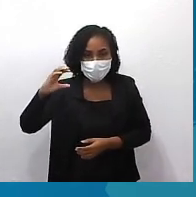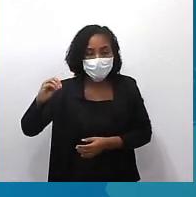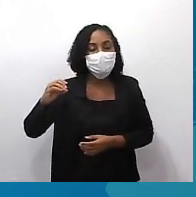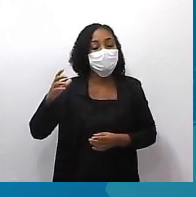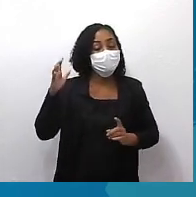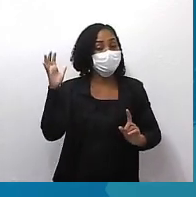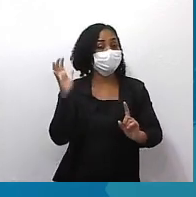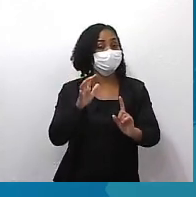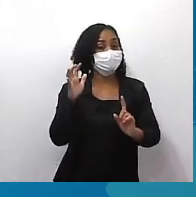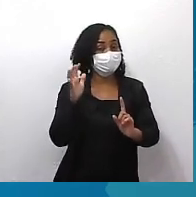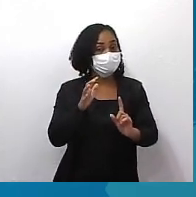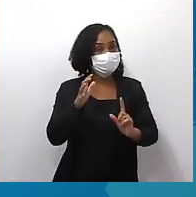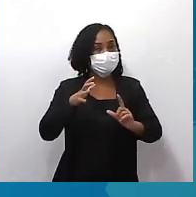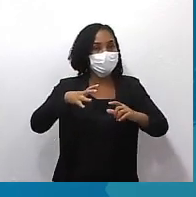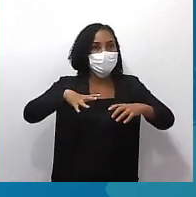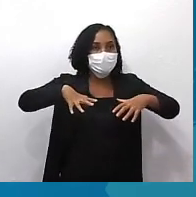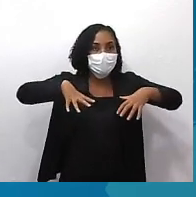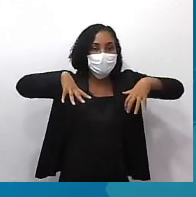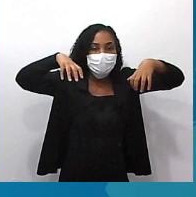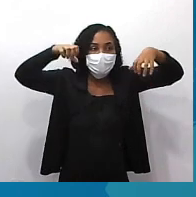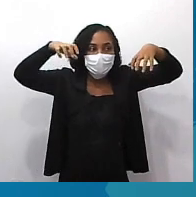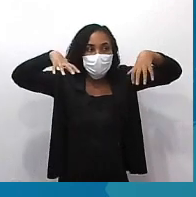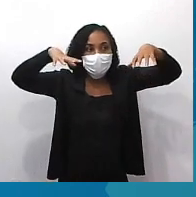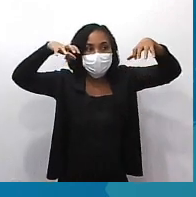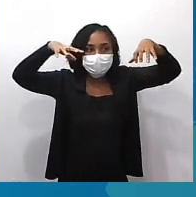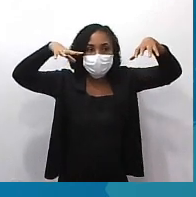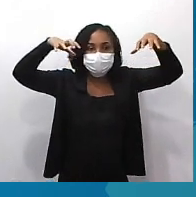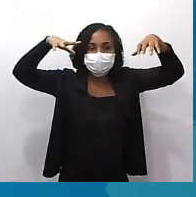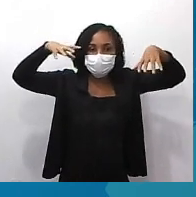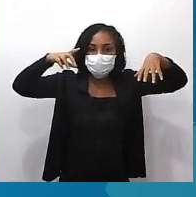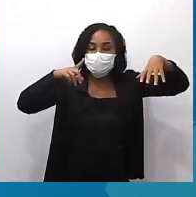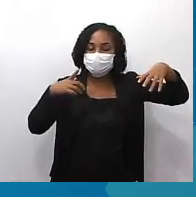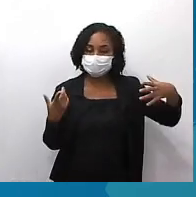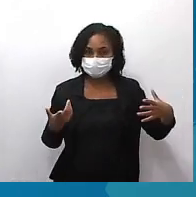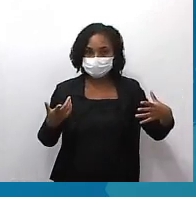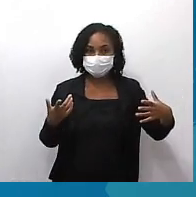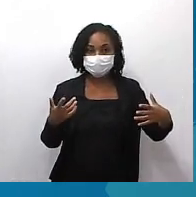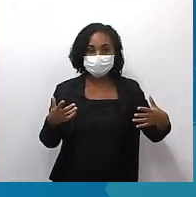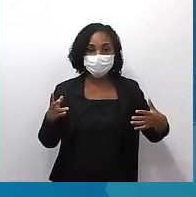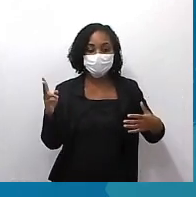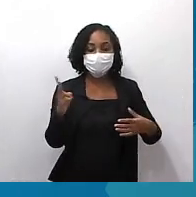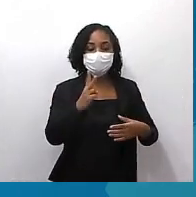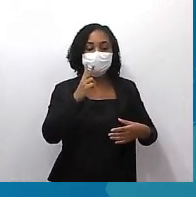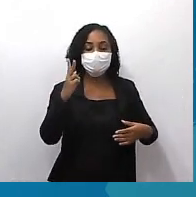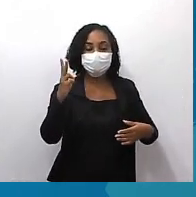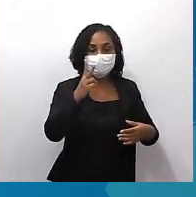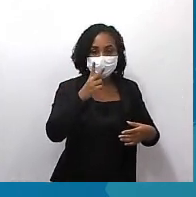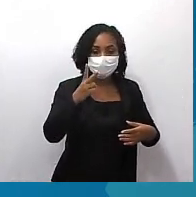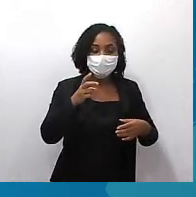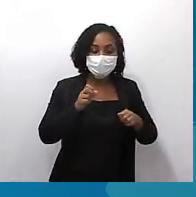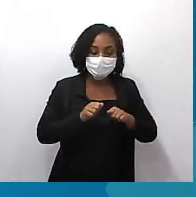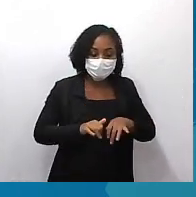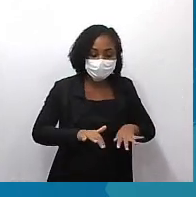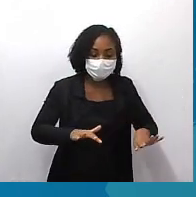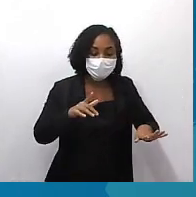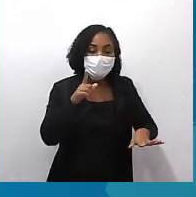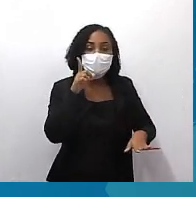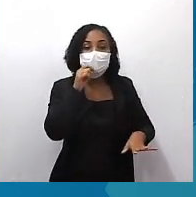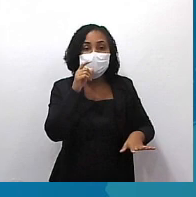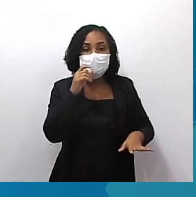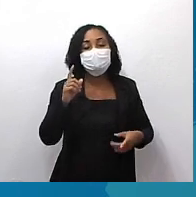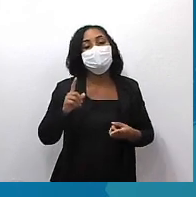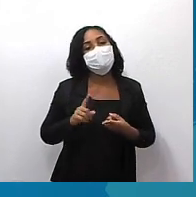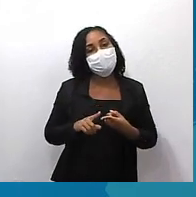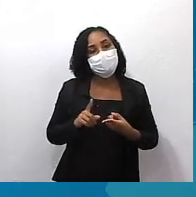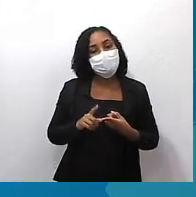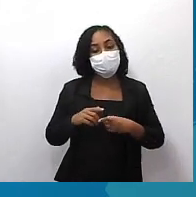na umidade do ar, vai interferir no processo de irrigação daquela região, o que vai provocar justamente